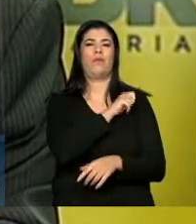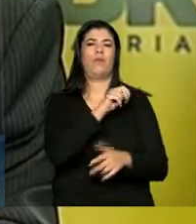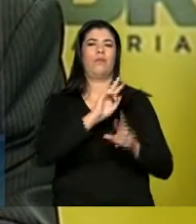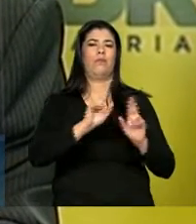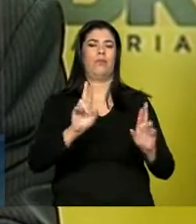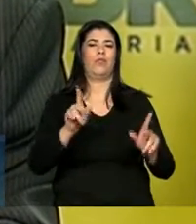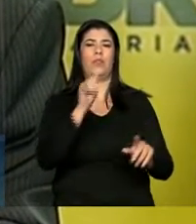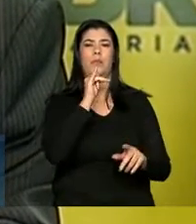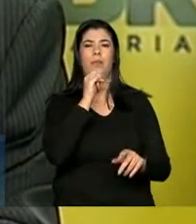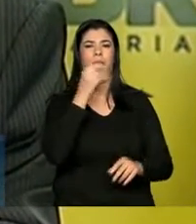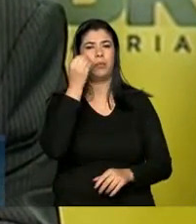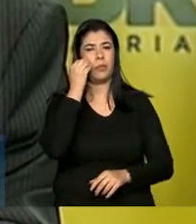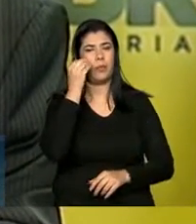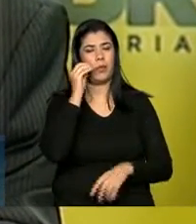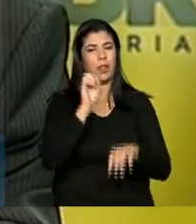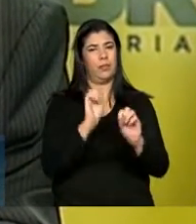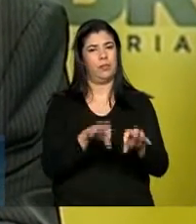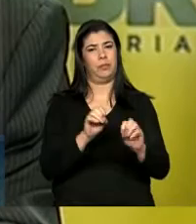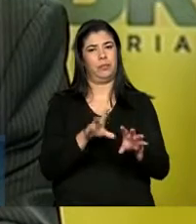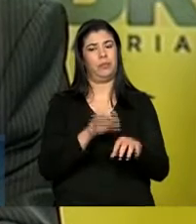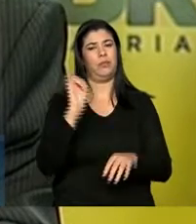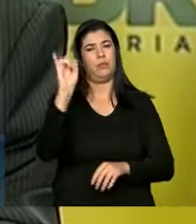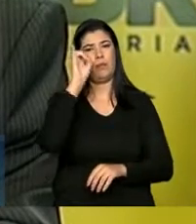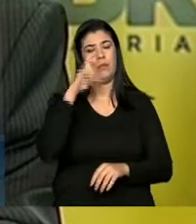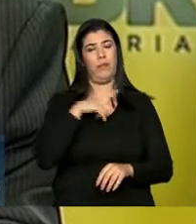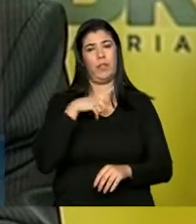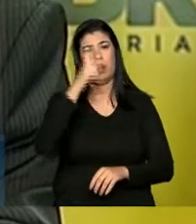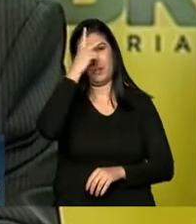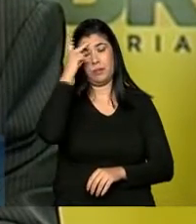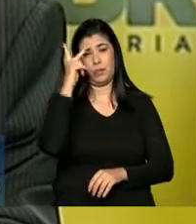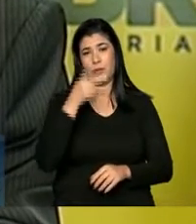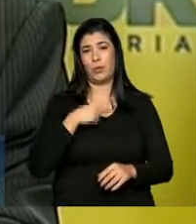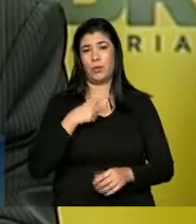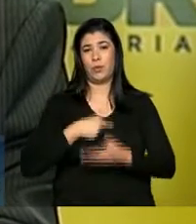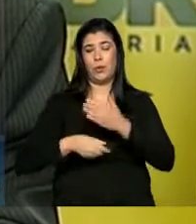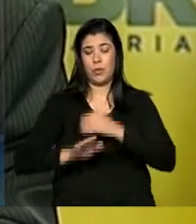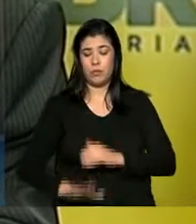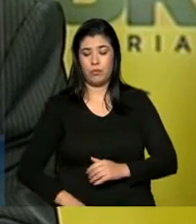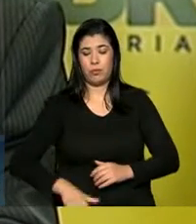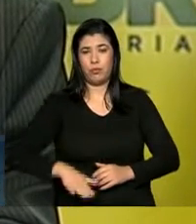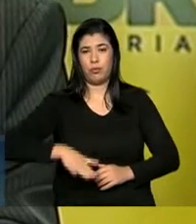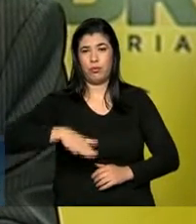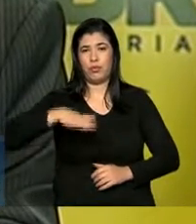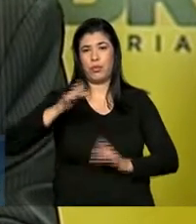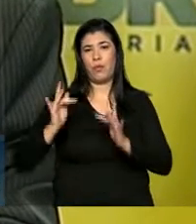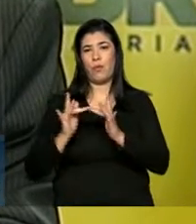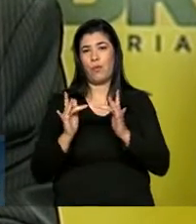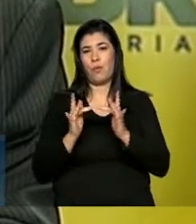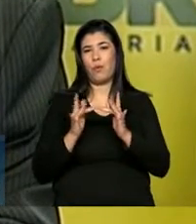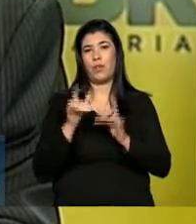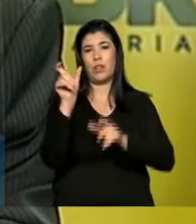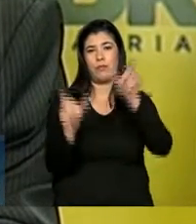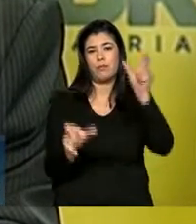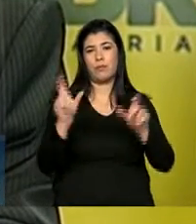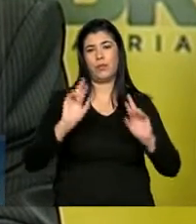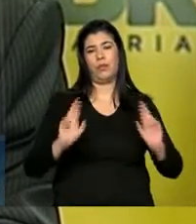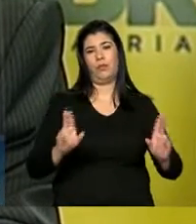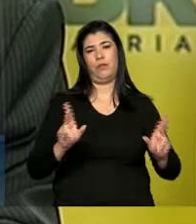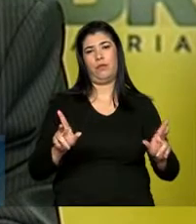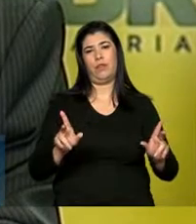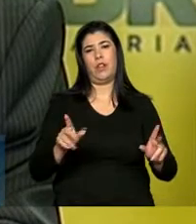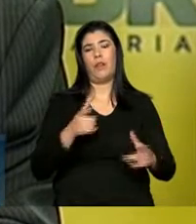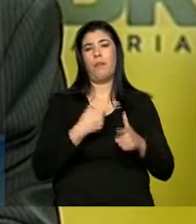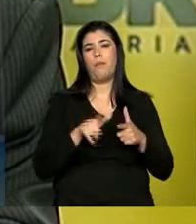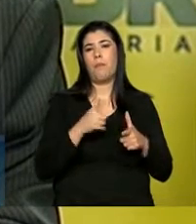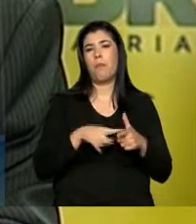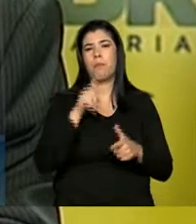experiência educativa e educacional fundamental é a pessoa desde cedo conviver com a diferença. A iniquidade social